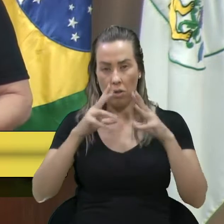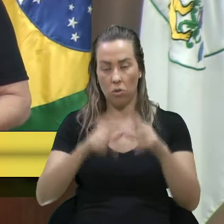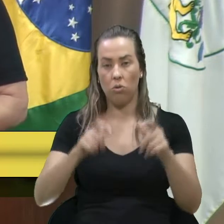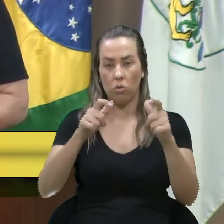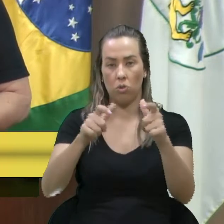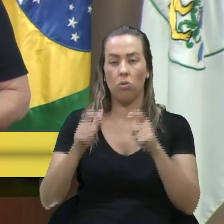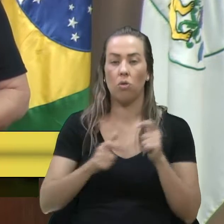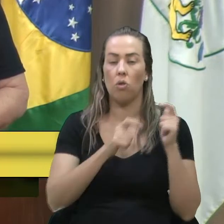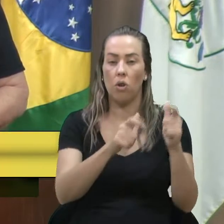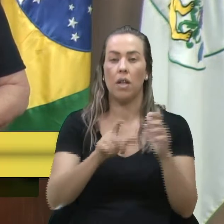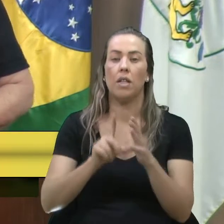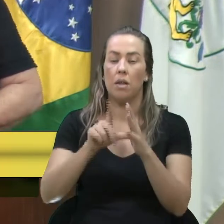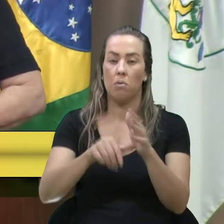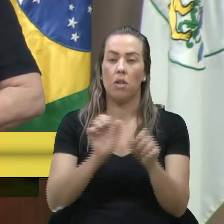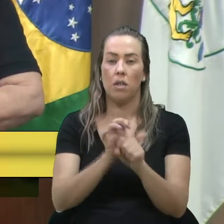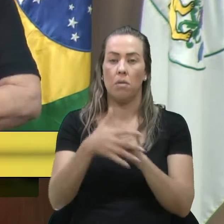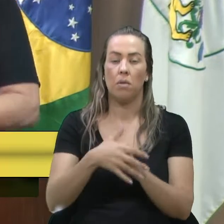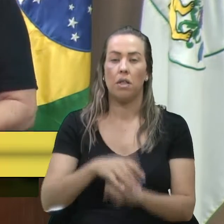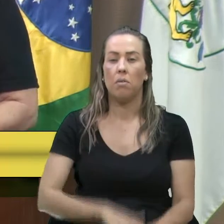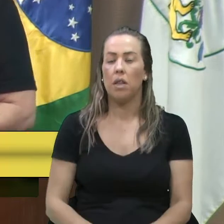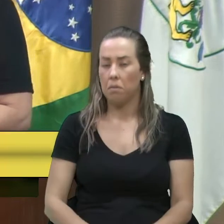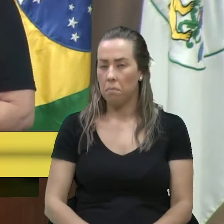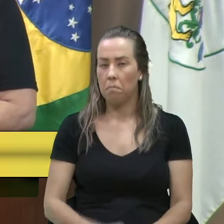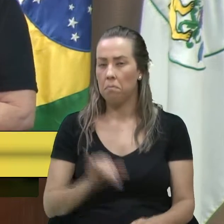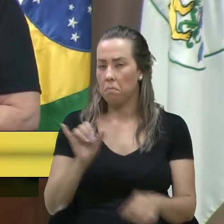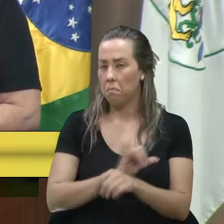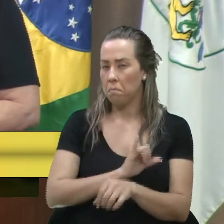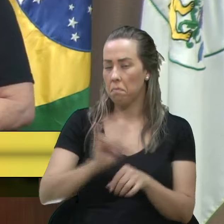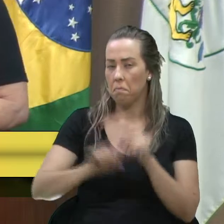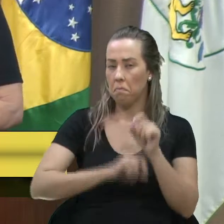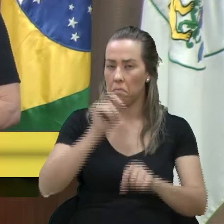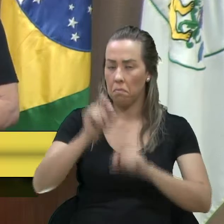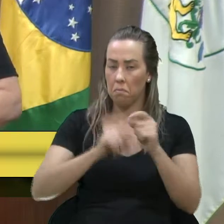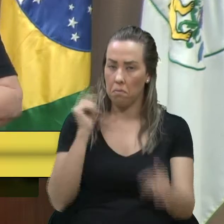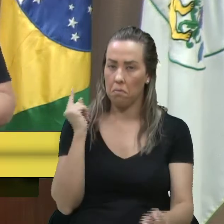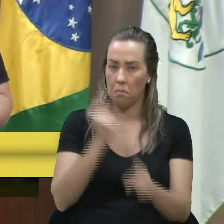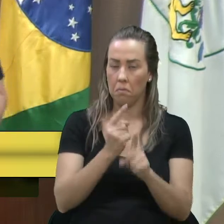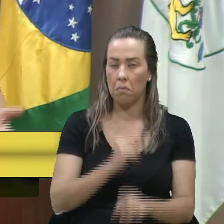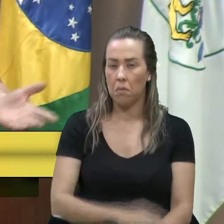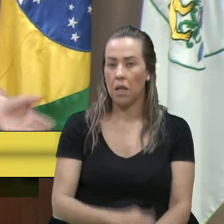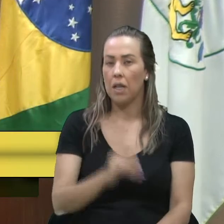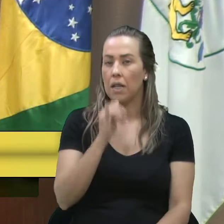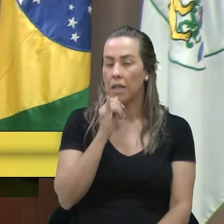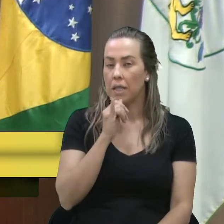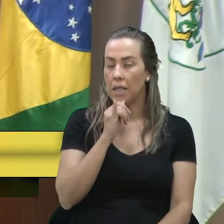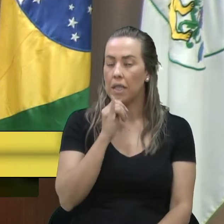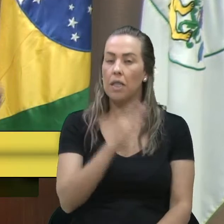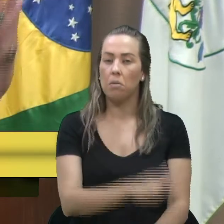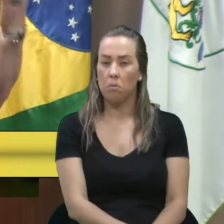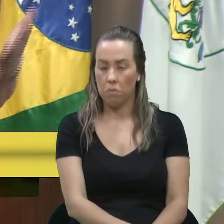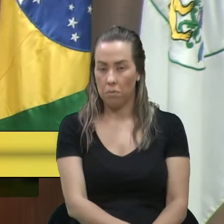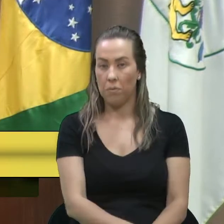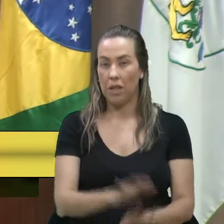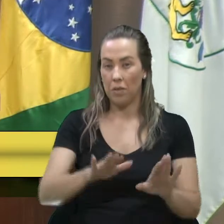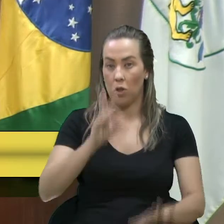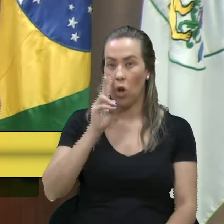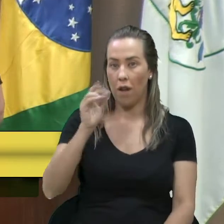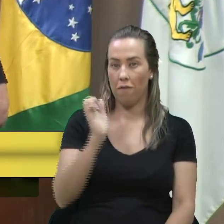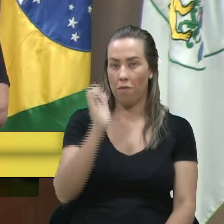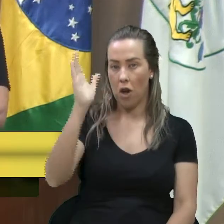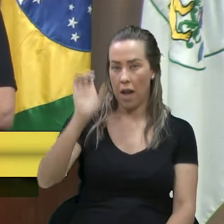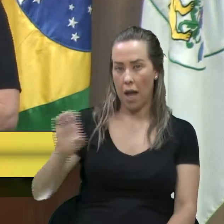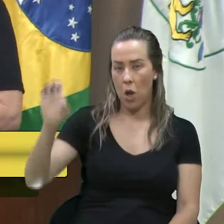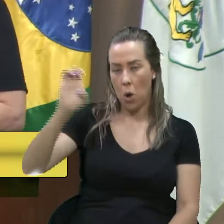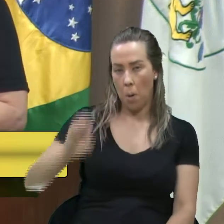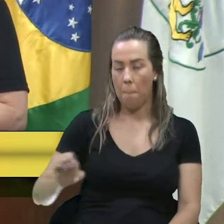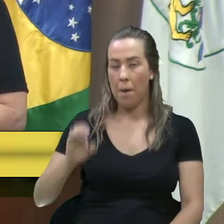agora, pós-pandemia, uma das fórmulas que se encontrou para... Eu estou dando exemplo da Europa porque, às vezes, a gente olha lá fora, né?